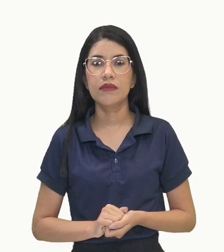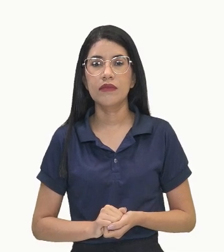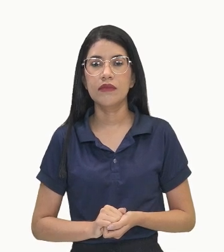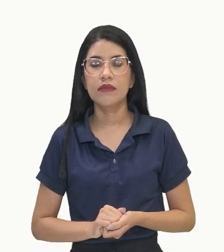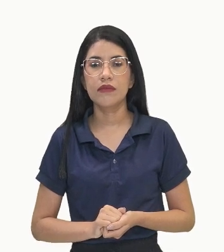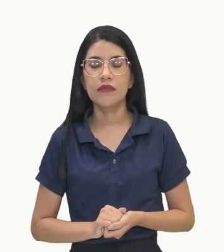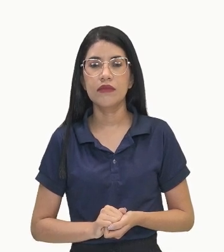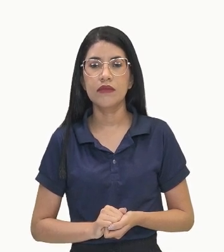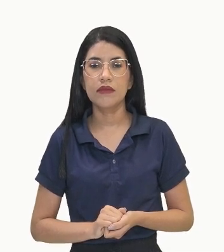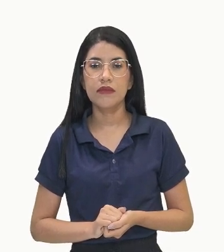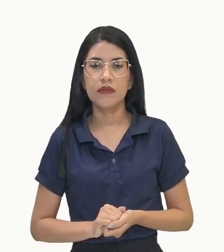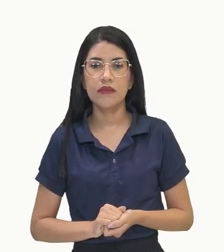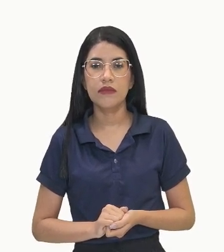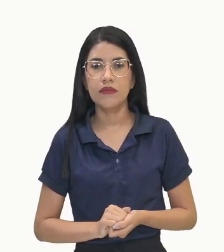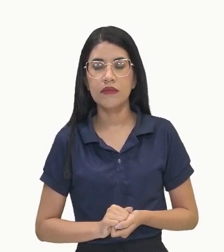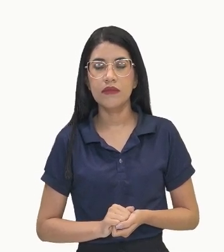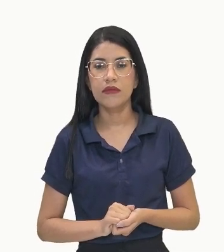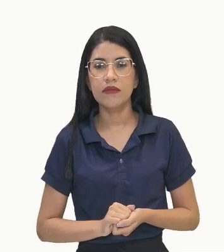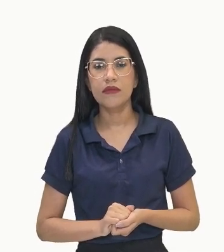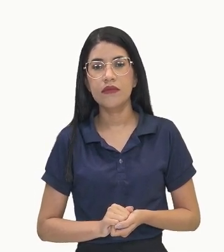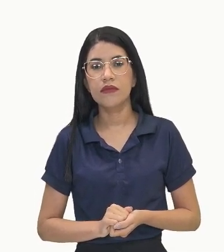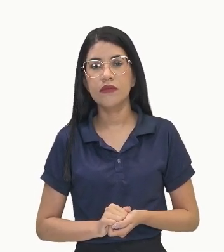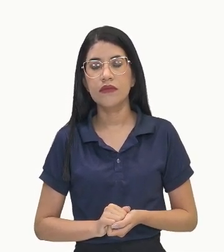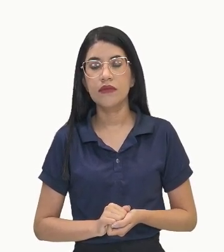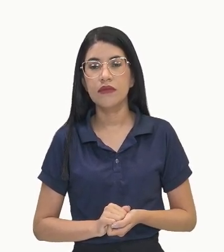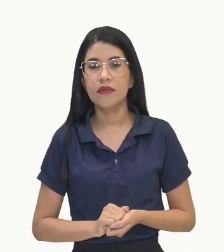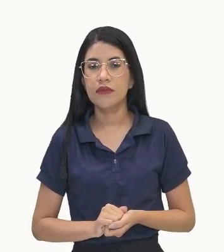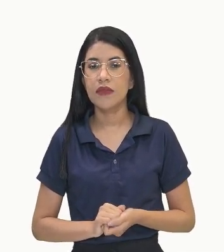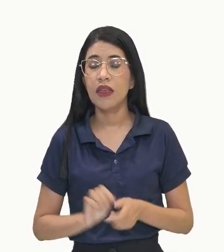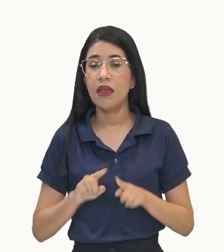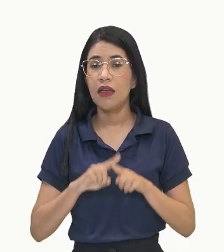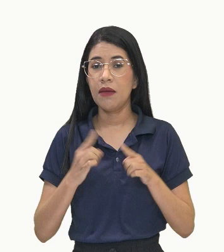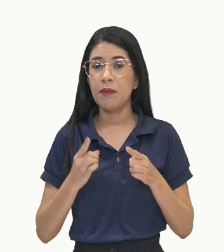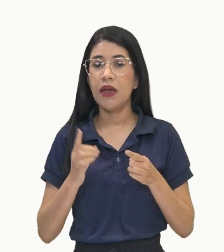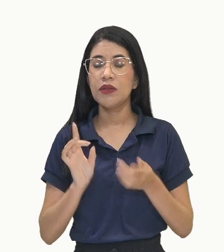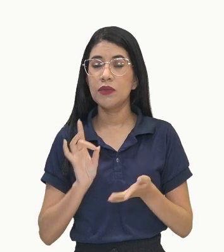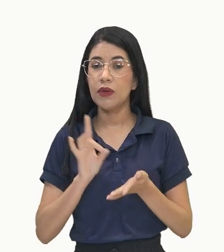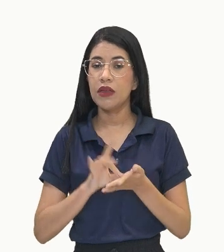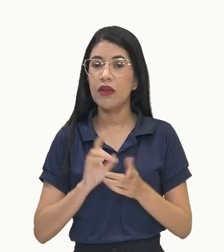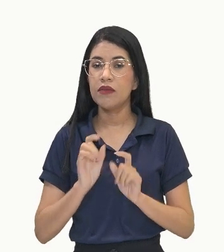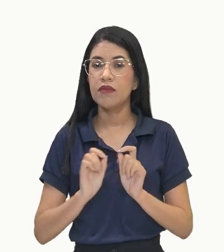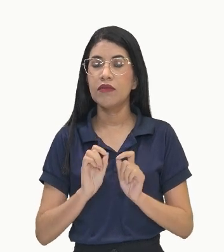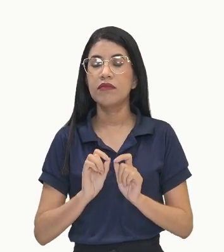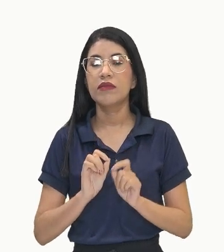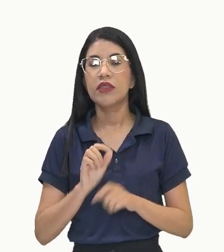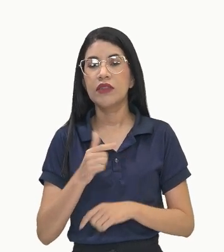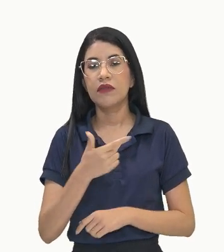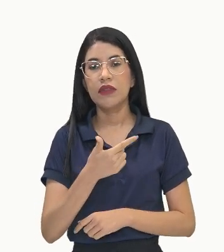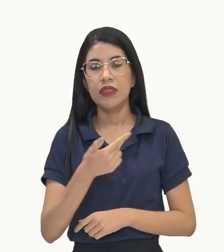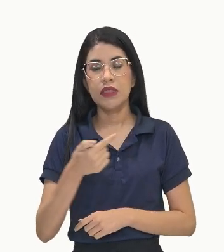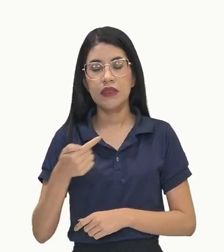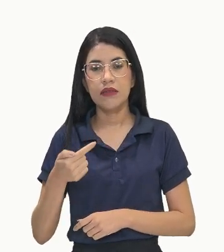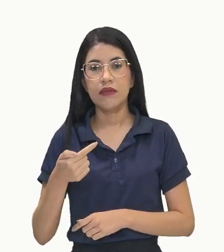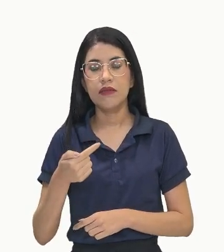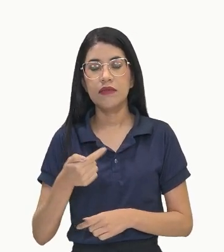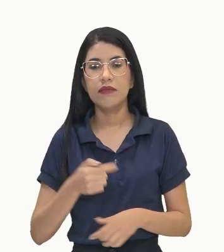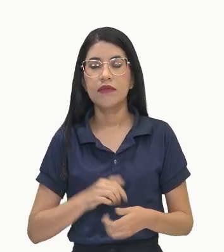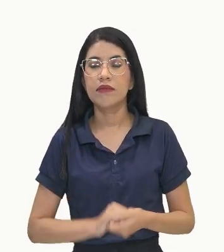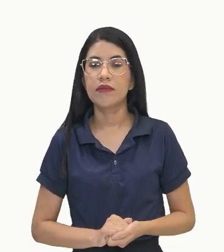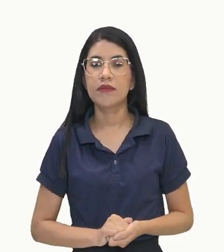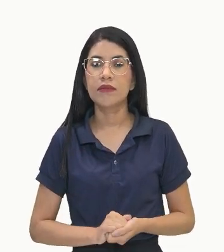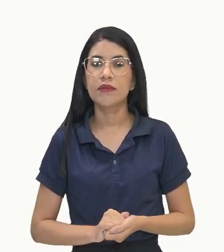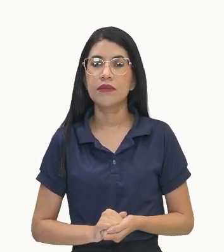De CO2 apenas 36 gramas. Mas o rendimento real foi de 27. Então